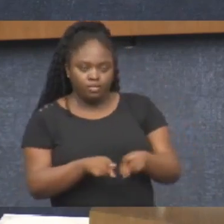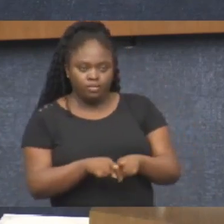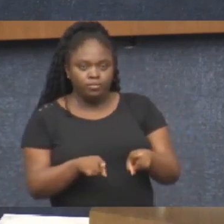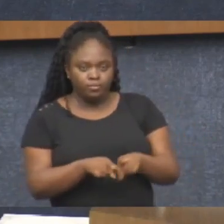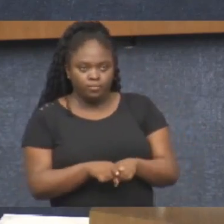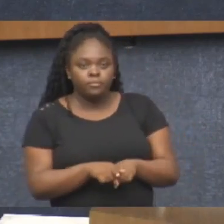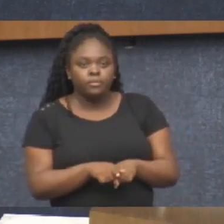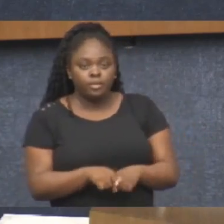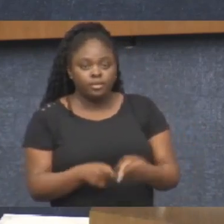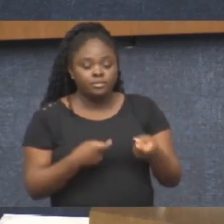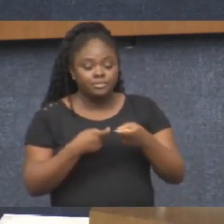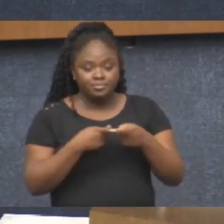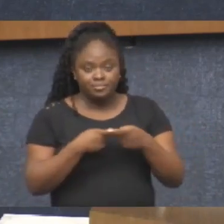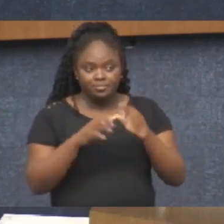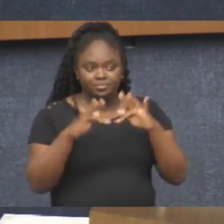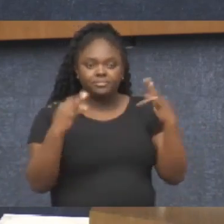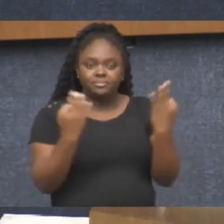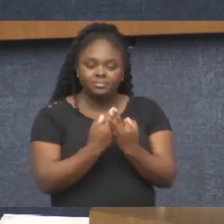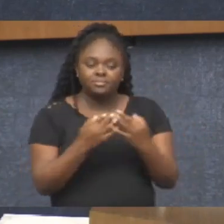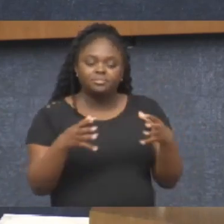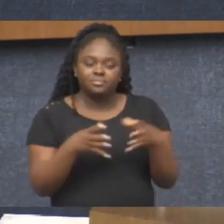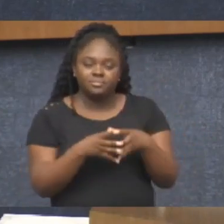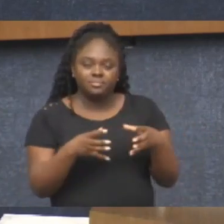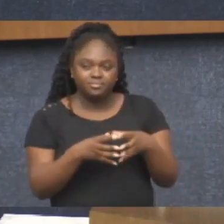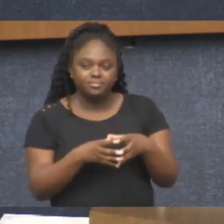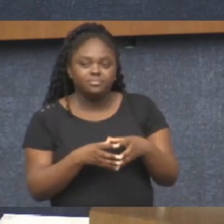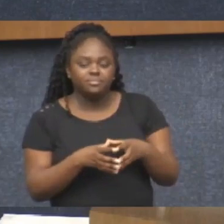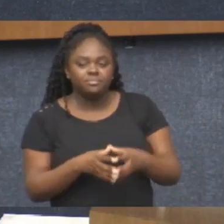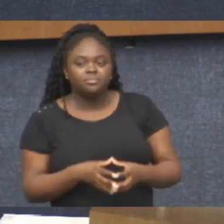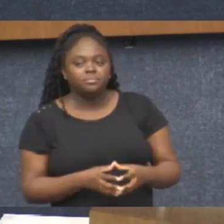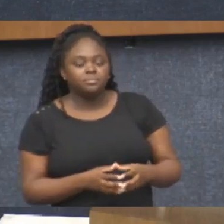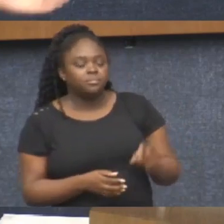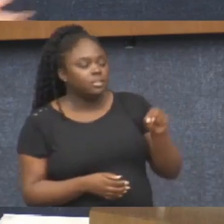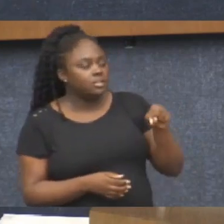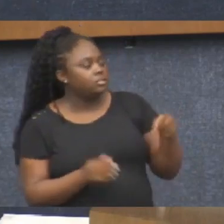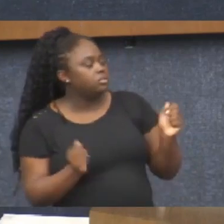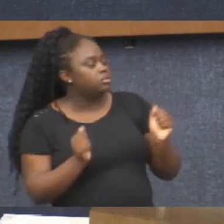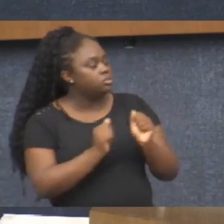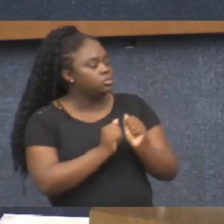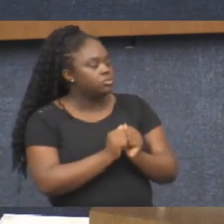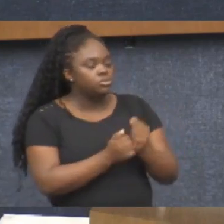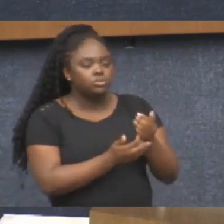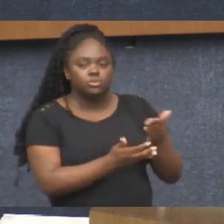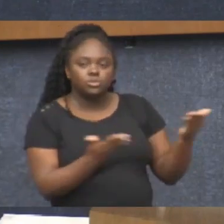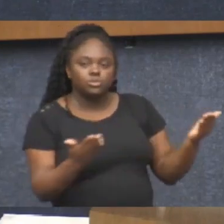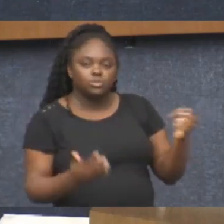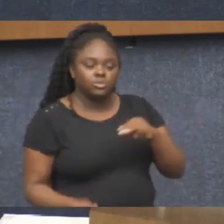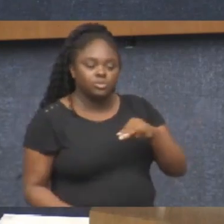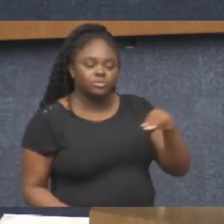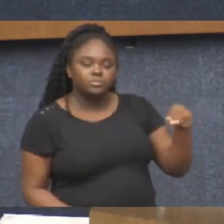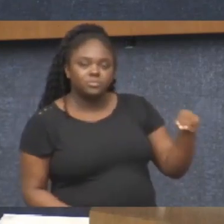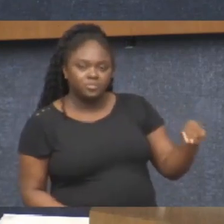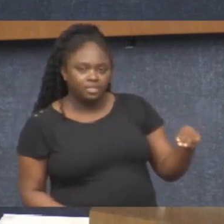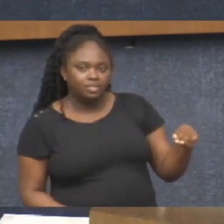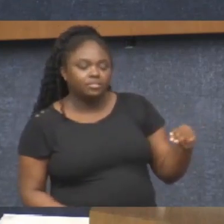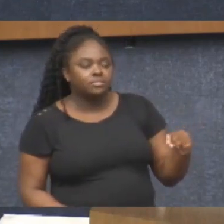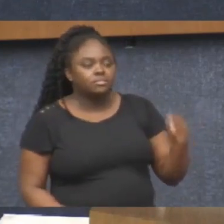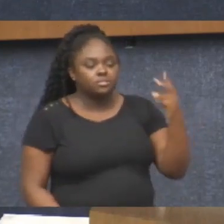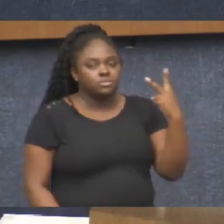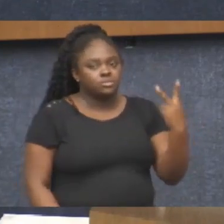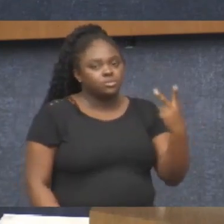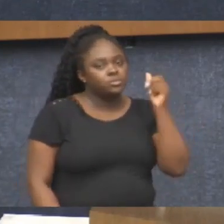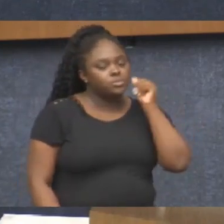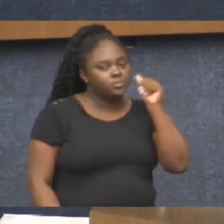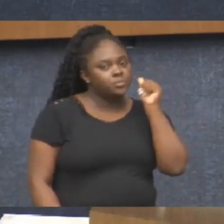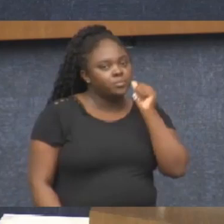Né? Sou médico de família e comunidade, e estar aqui ao lado desses mestres, né, e de duas